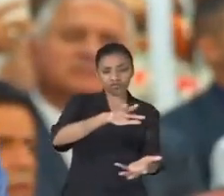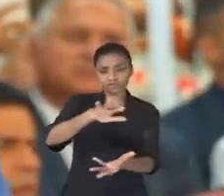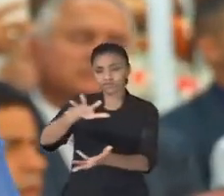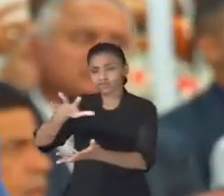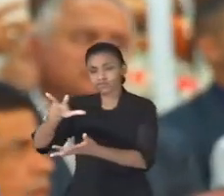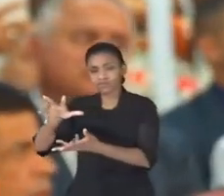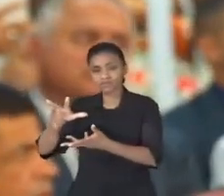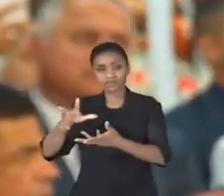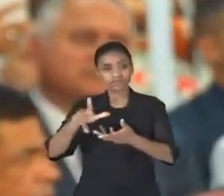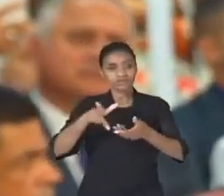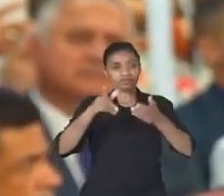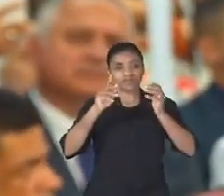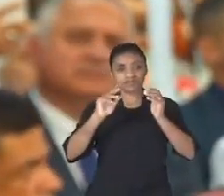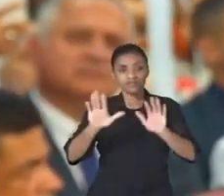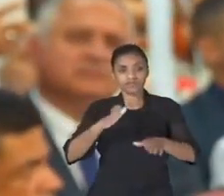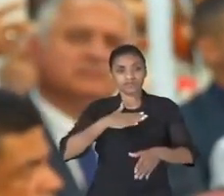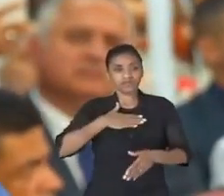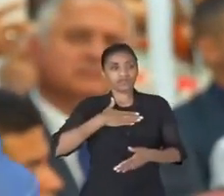terra está em